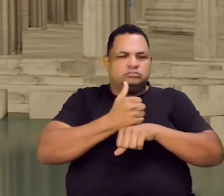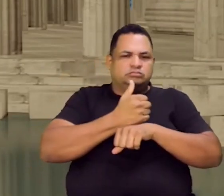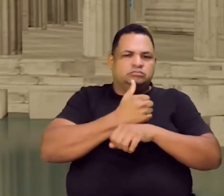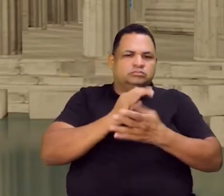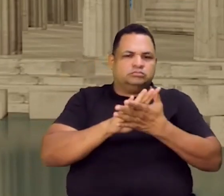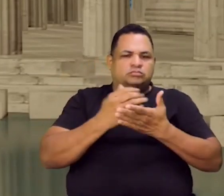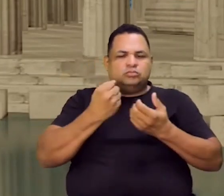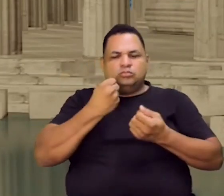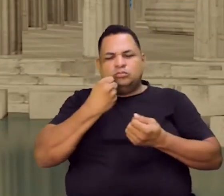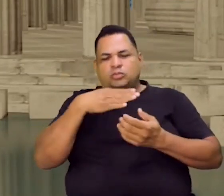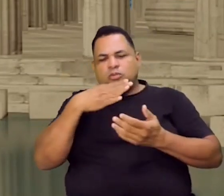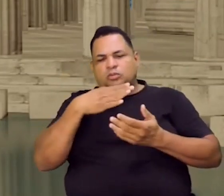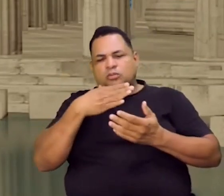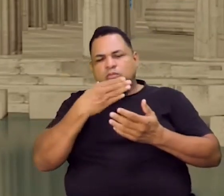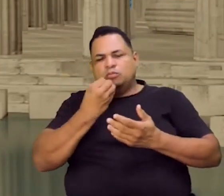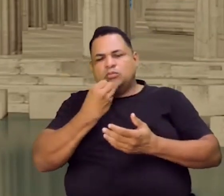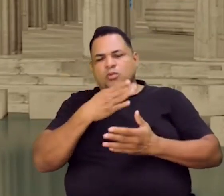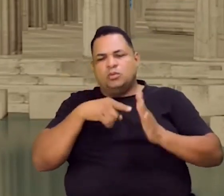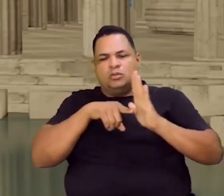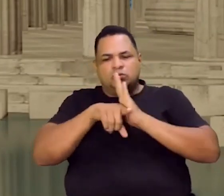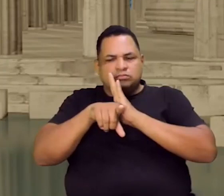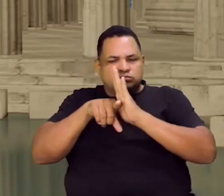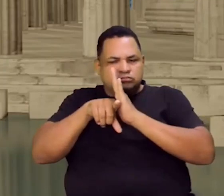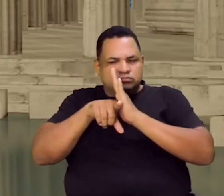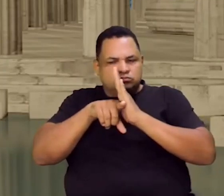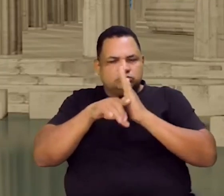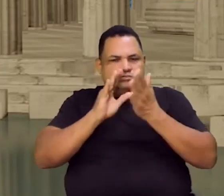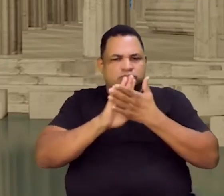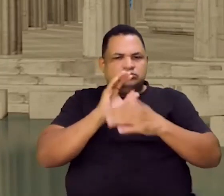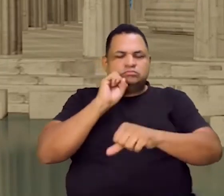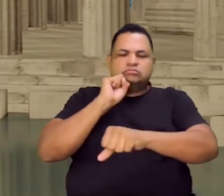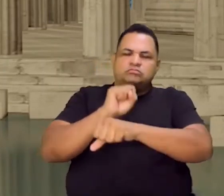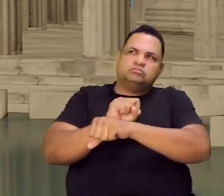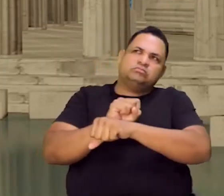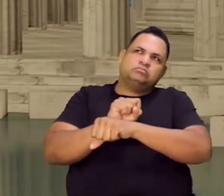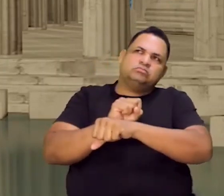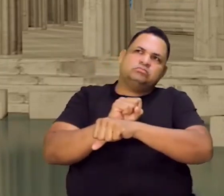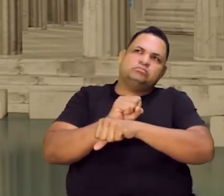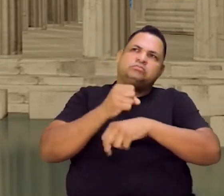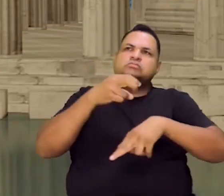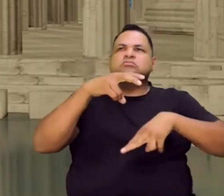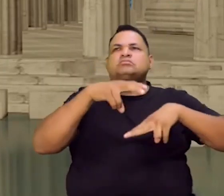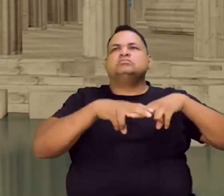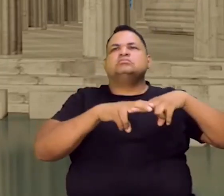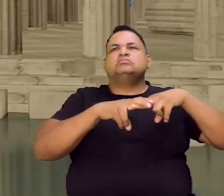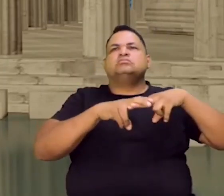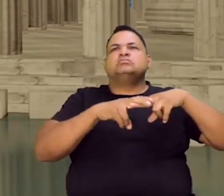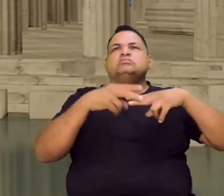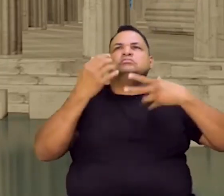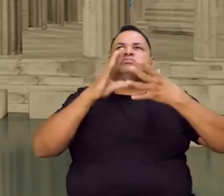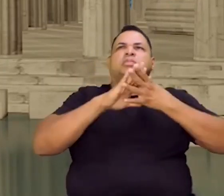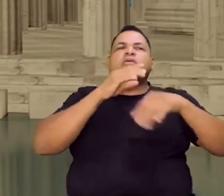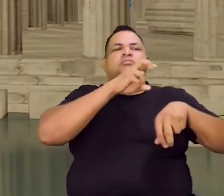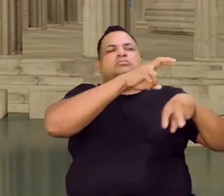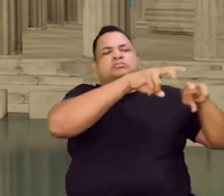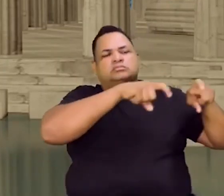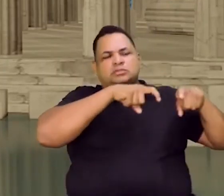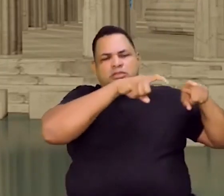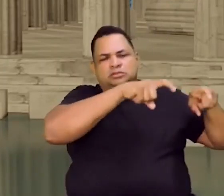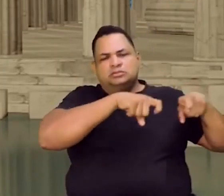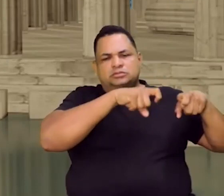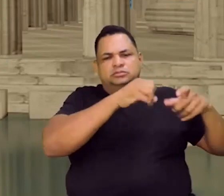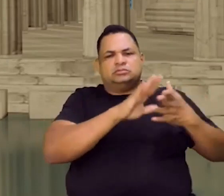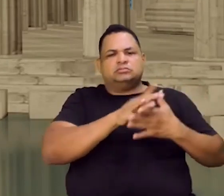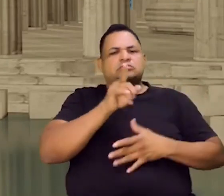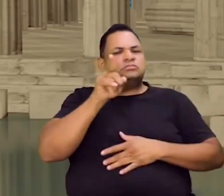de alguma maneira, ok? Já parou, sentou lá no seu quintal, lá na chácara, lá no sítio, né? É